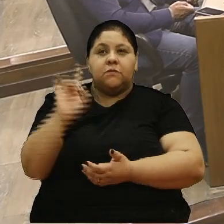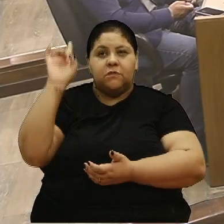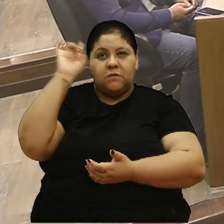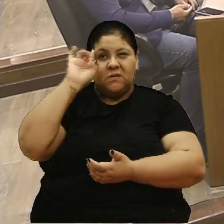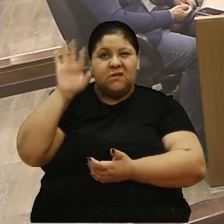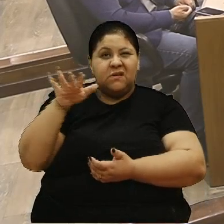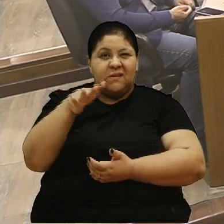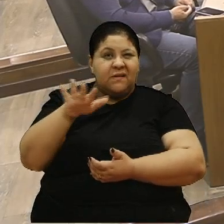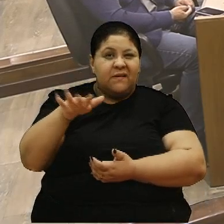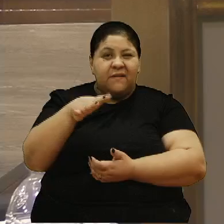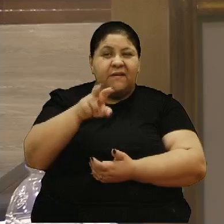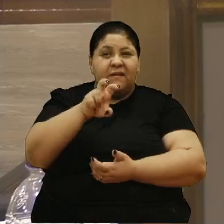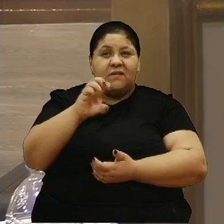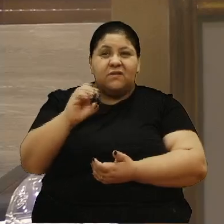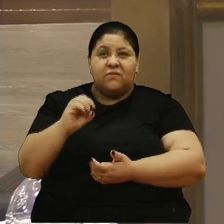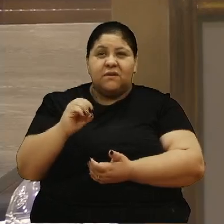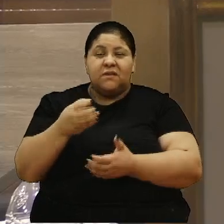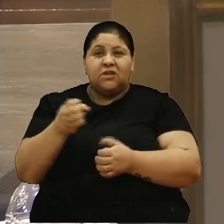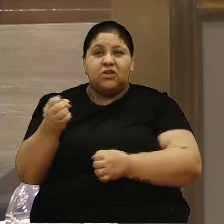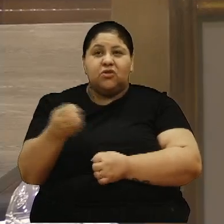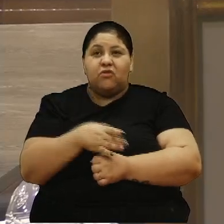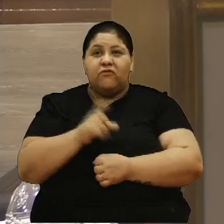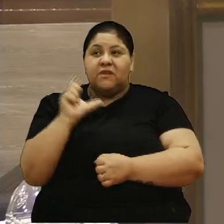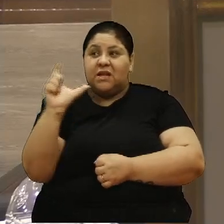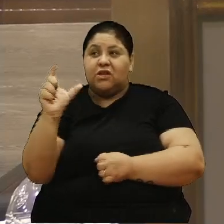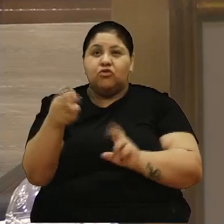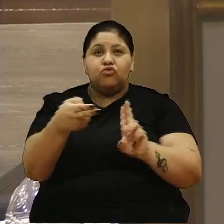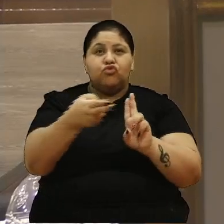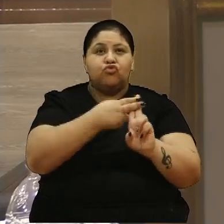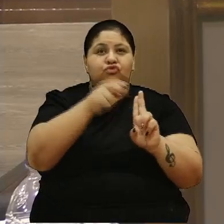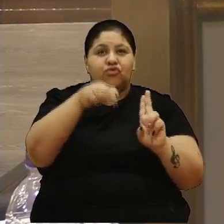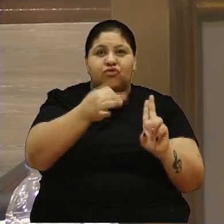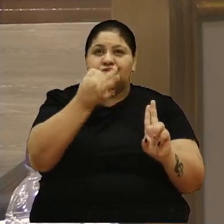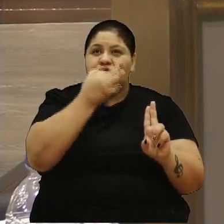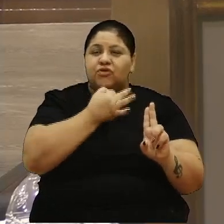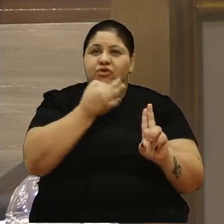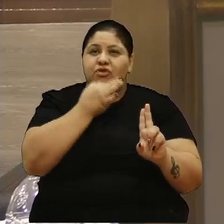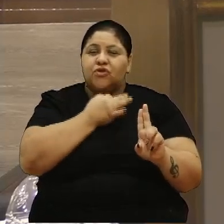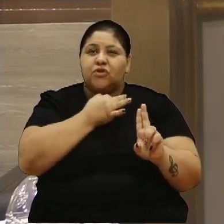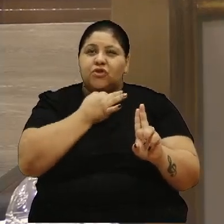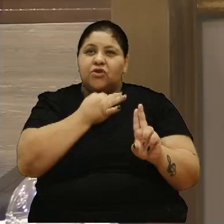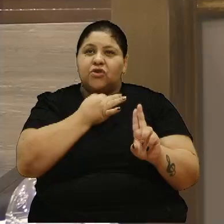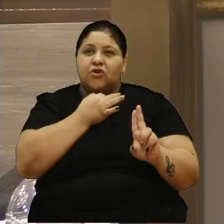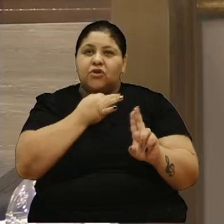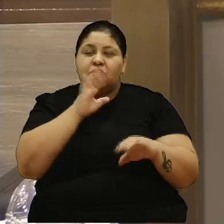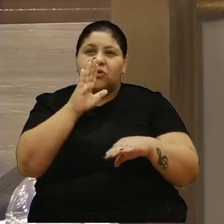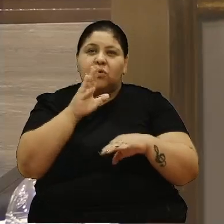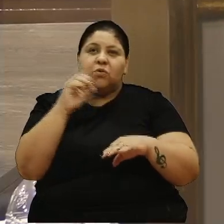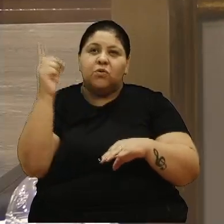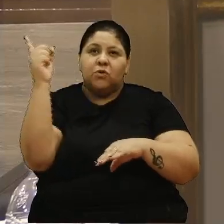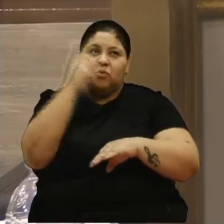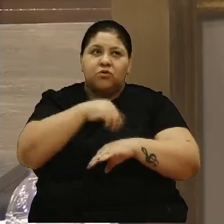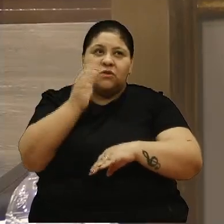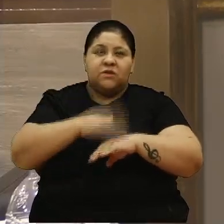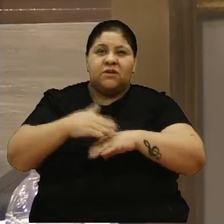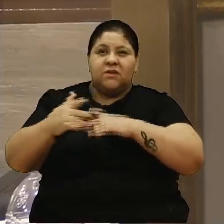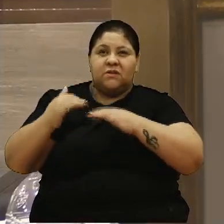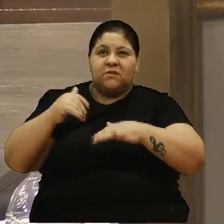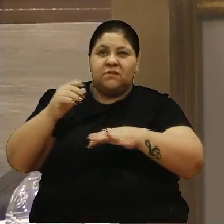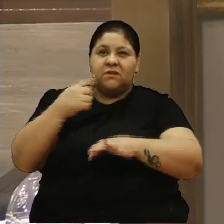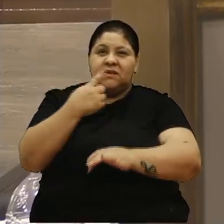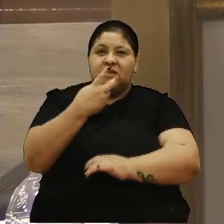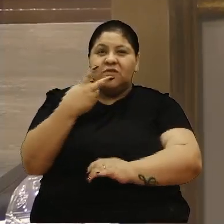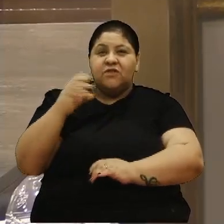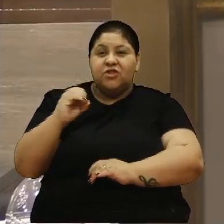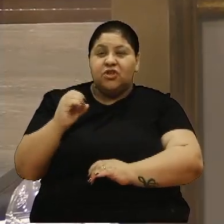média de 50 novos cartões do SUS em Caxias do Sul, com dias de pico a 120, alguns dias 120 novos cartões